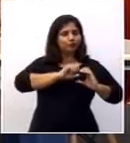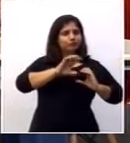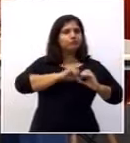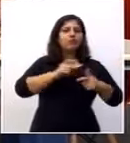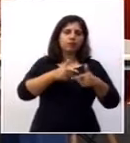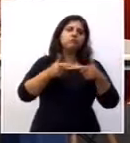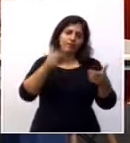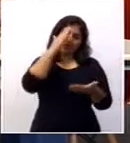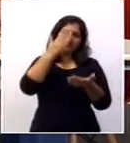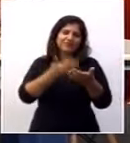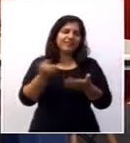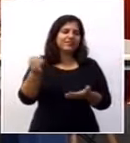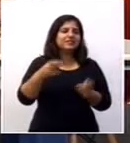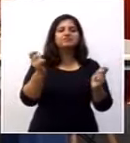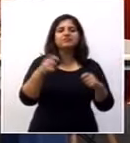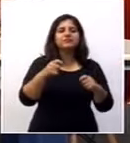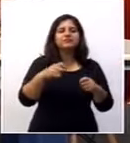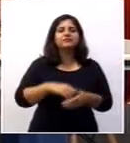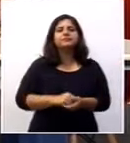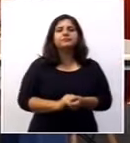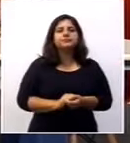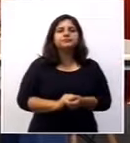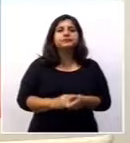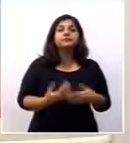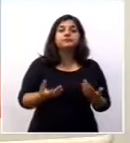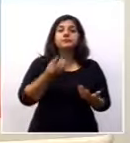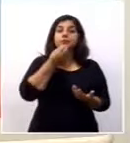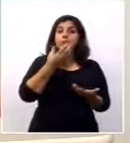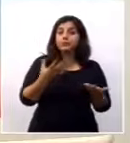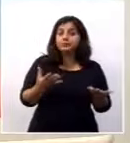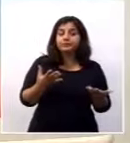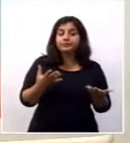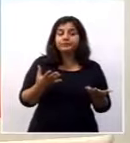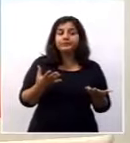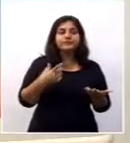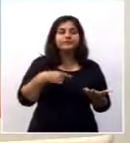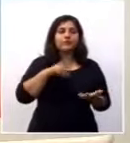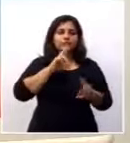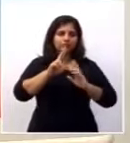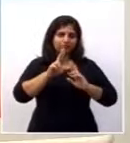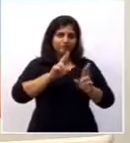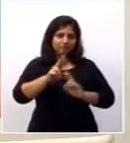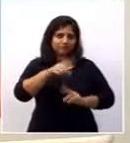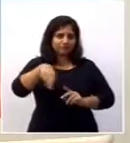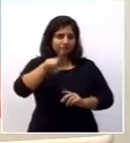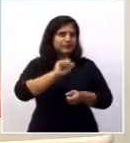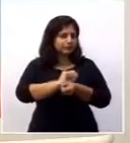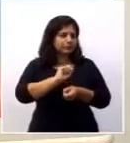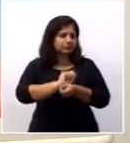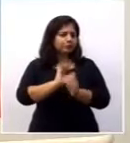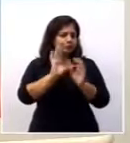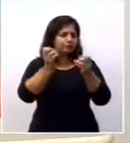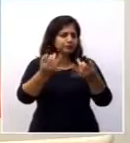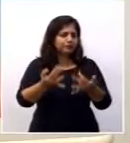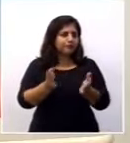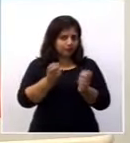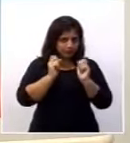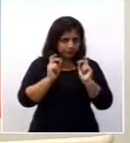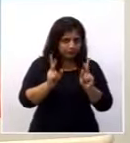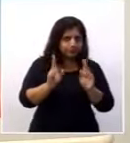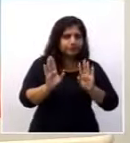a maioria acredita que sim, é possível. Bom, então eu vou estar respondendo isso daqui a pouco para vocês, tudo